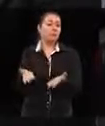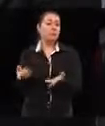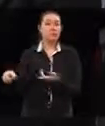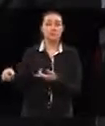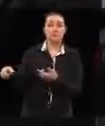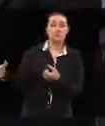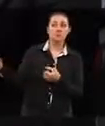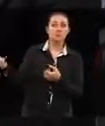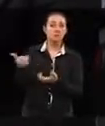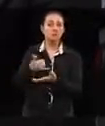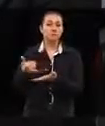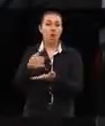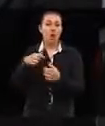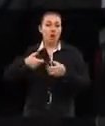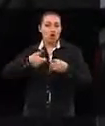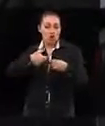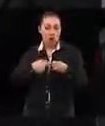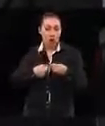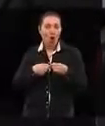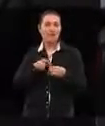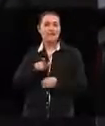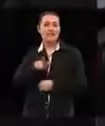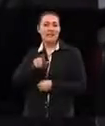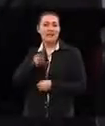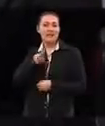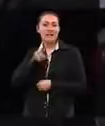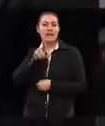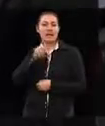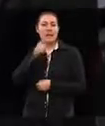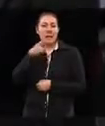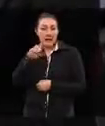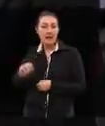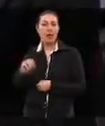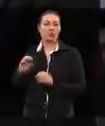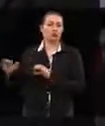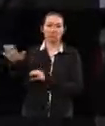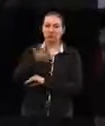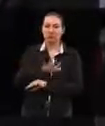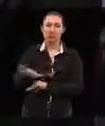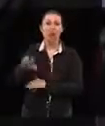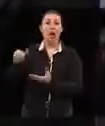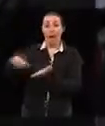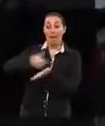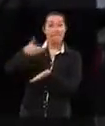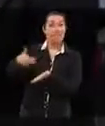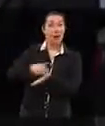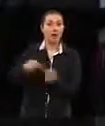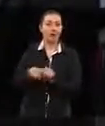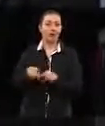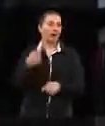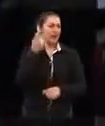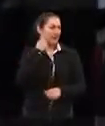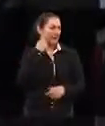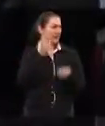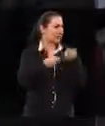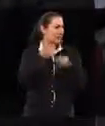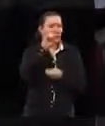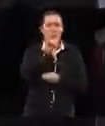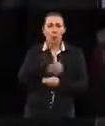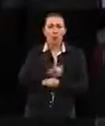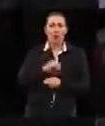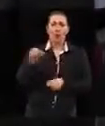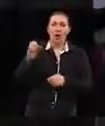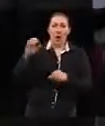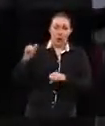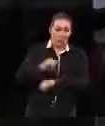gorduras de nozes, de amêndoas, dessas oleaginosas no geral, dos abacates, né? Falou em dieta, a impressão que a